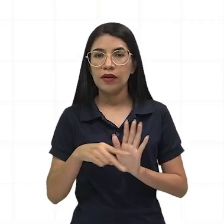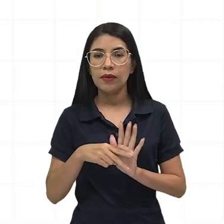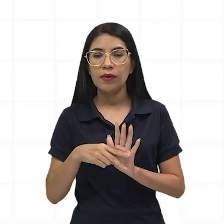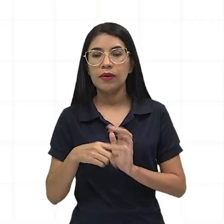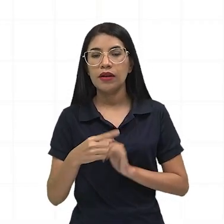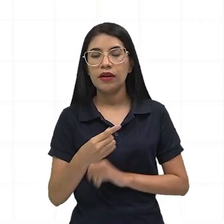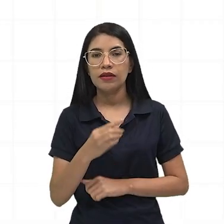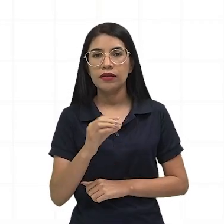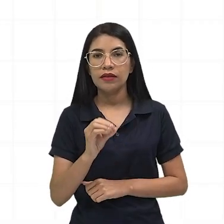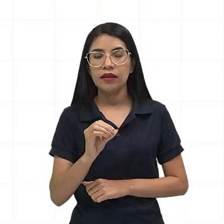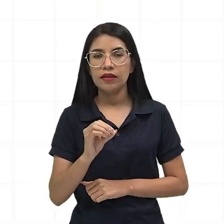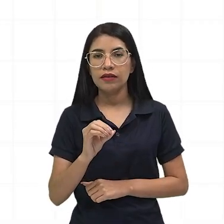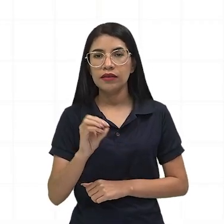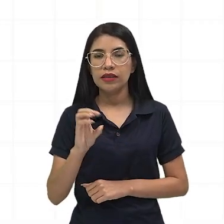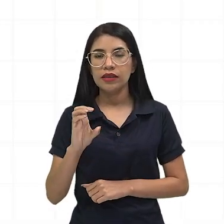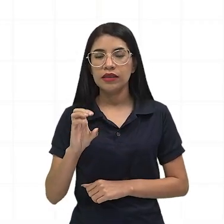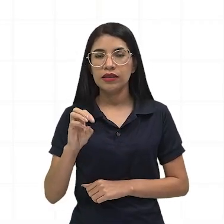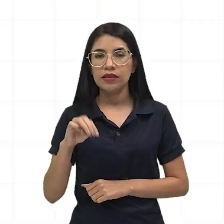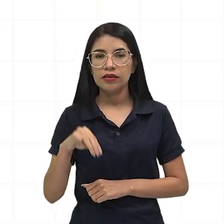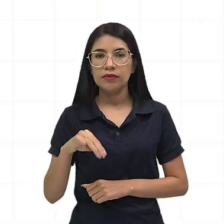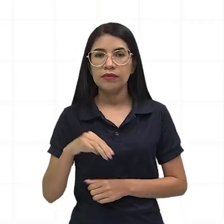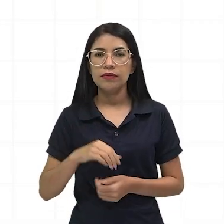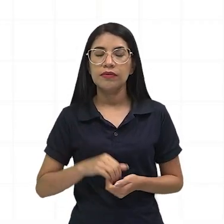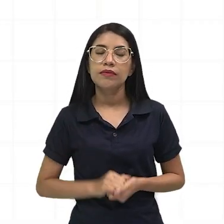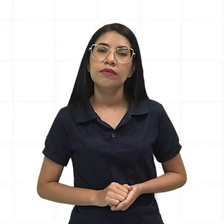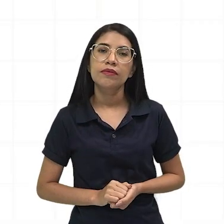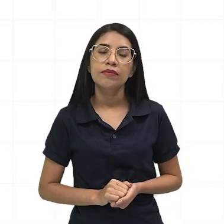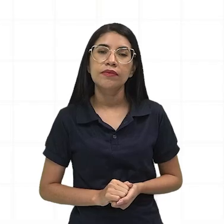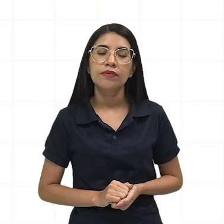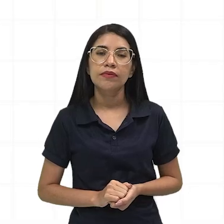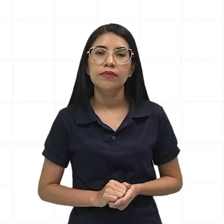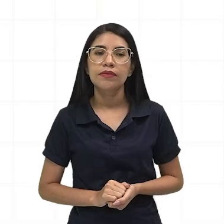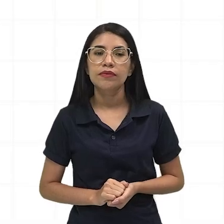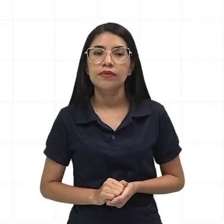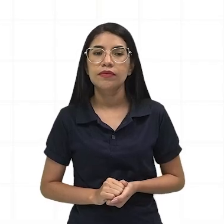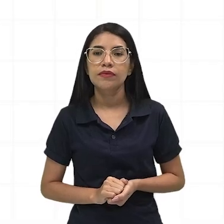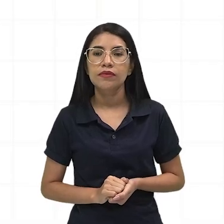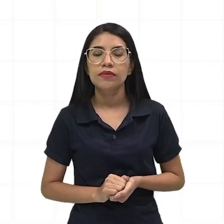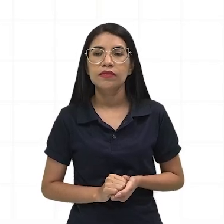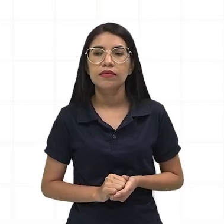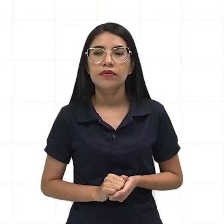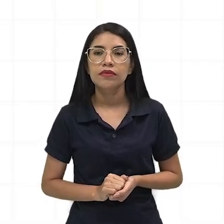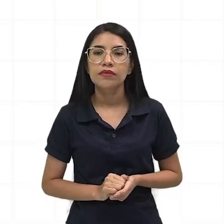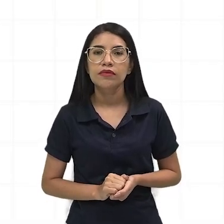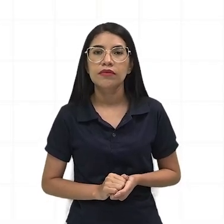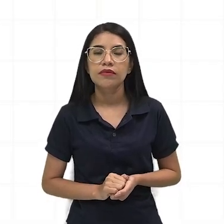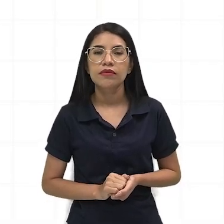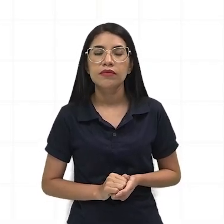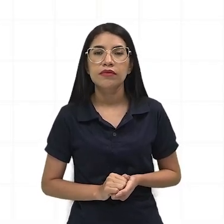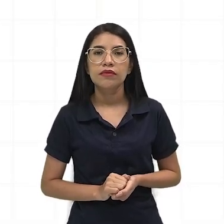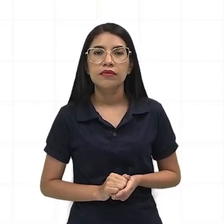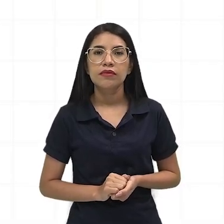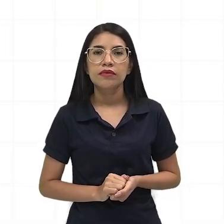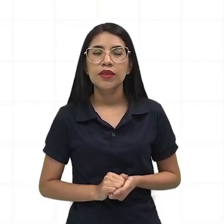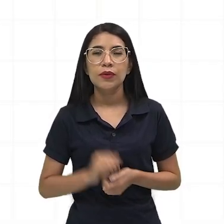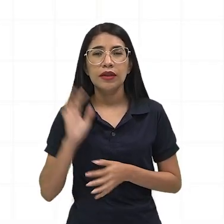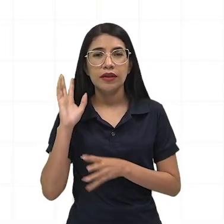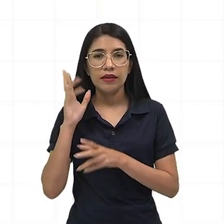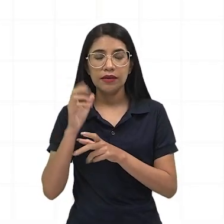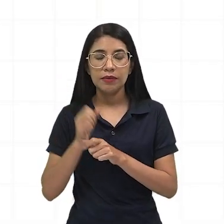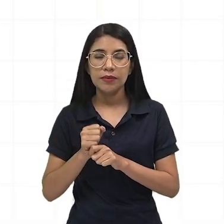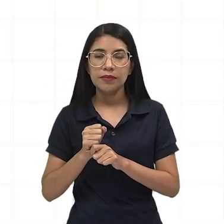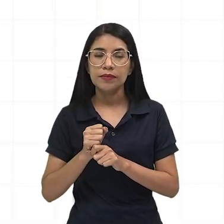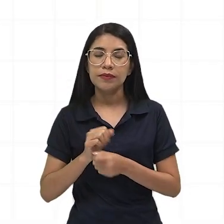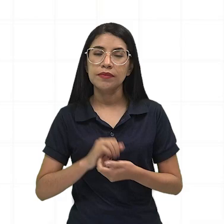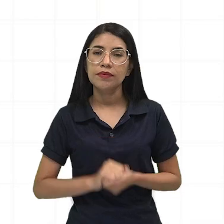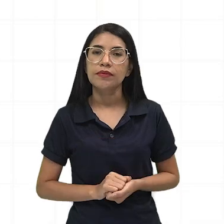10 centímetros. Beleza, meu povo? Então, vamos fazer uma recordação. O